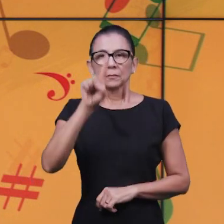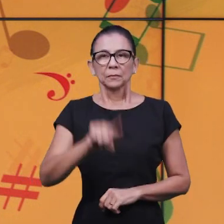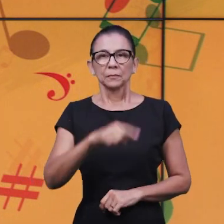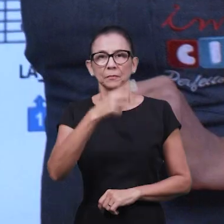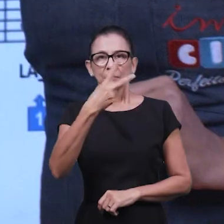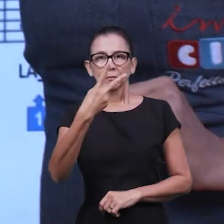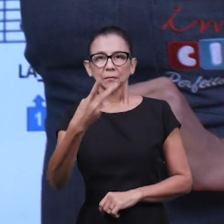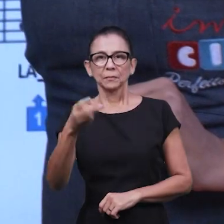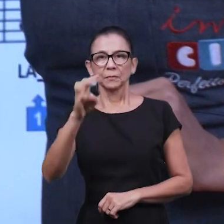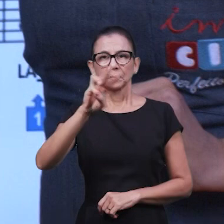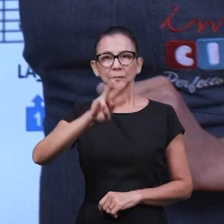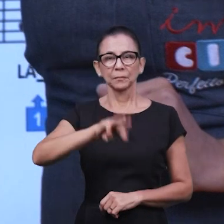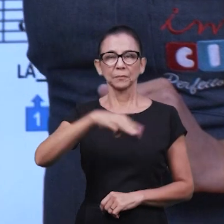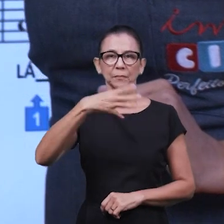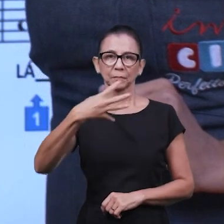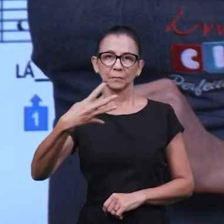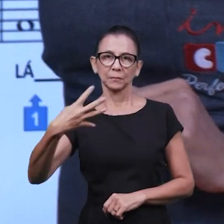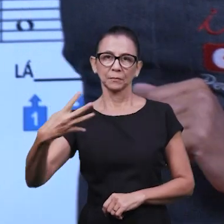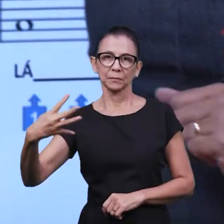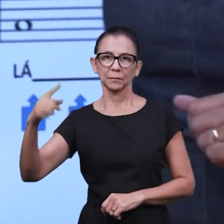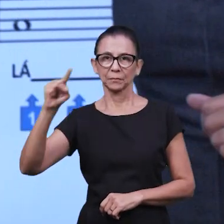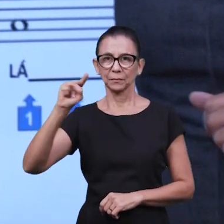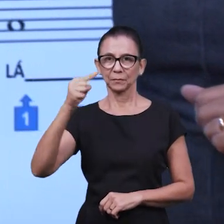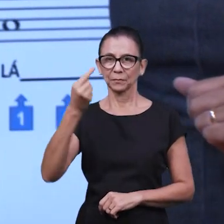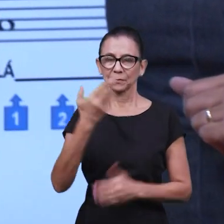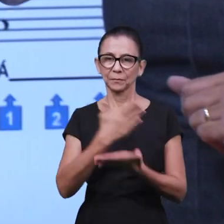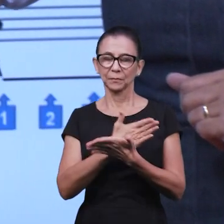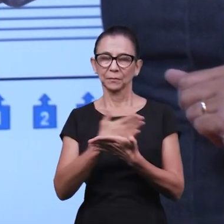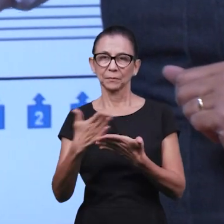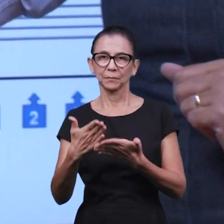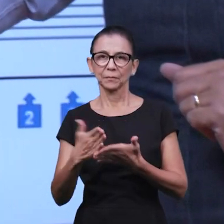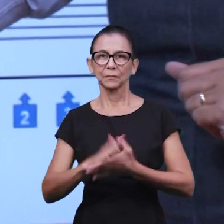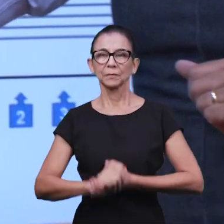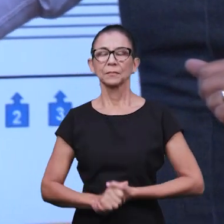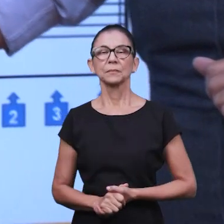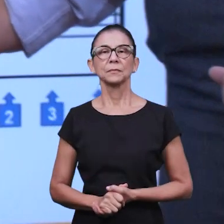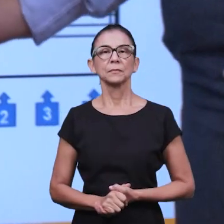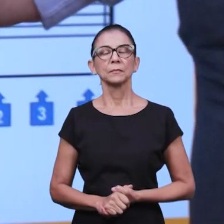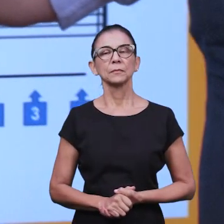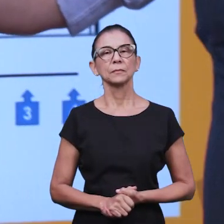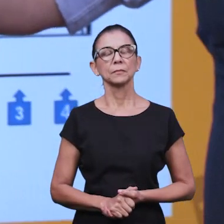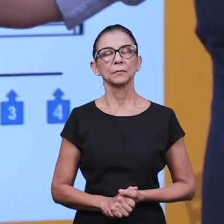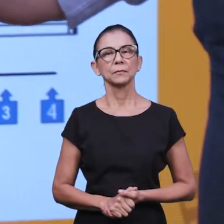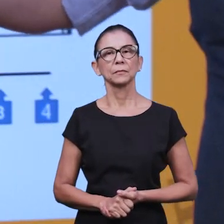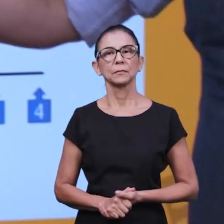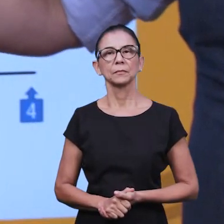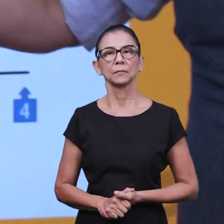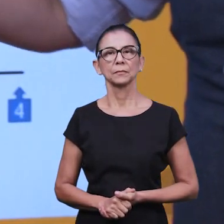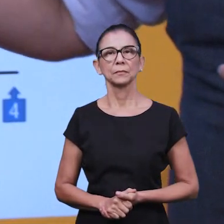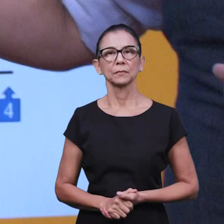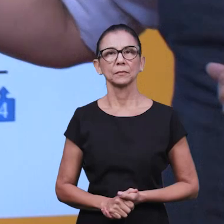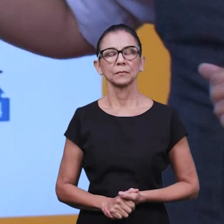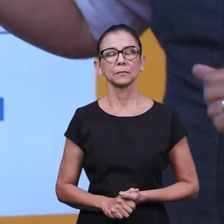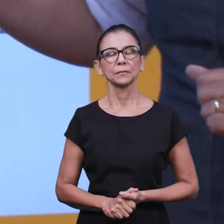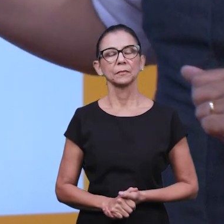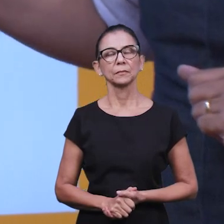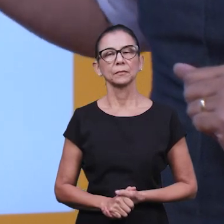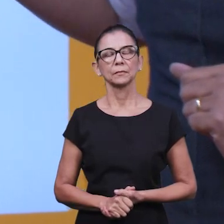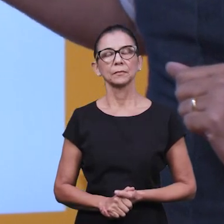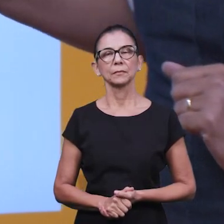1, 2, 3, 4, 1. Lá, lá, lá, lá. Si, si, si,